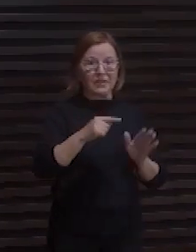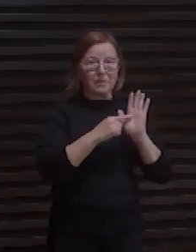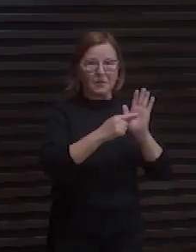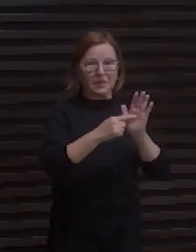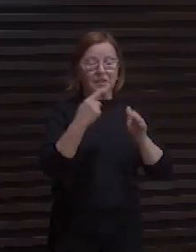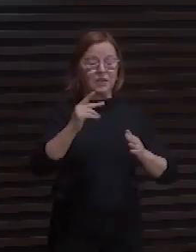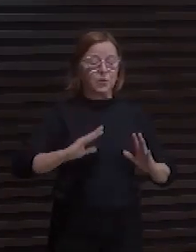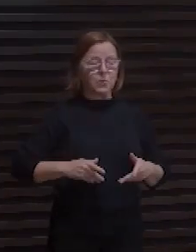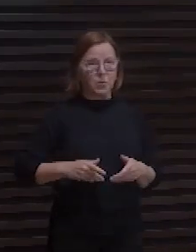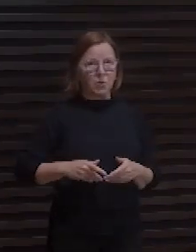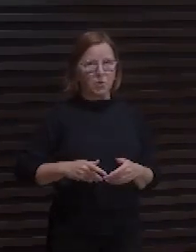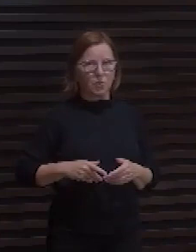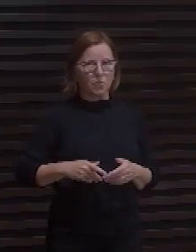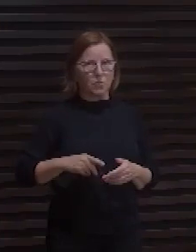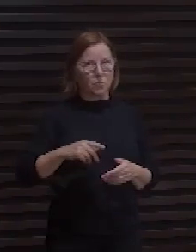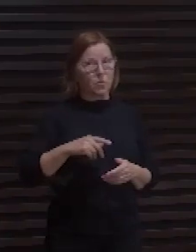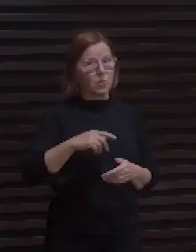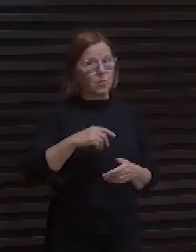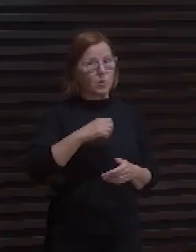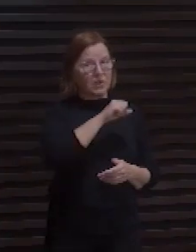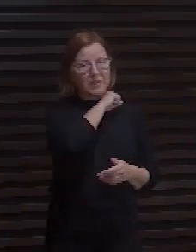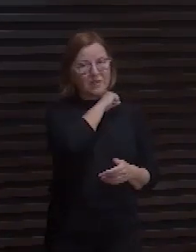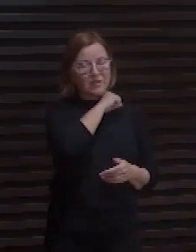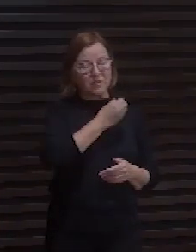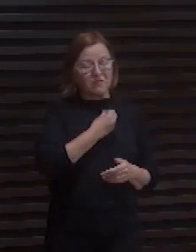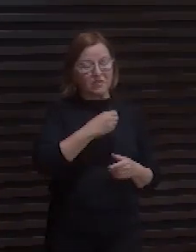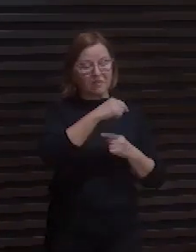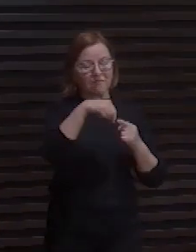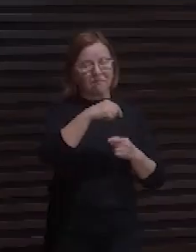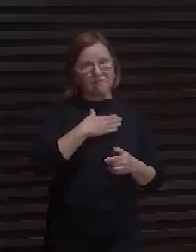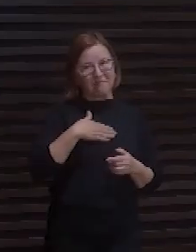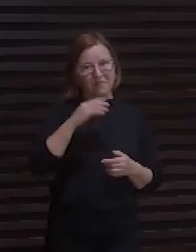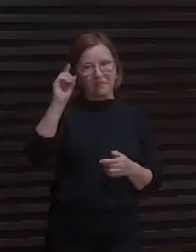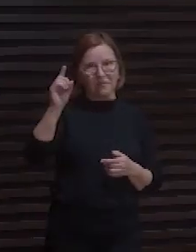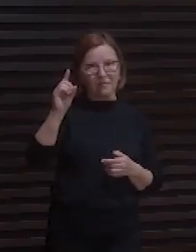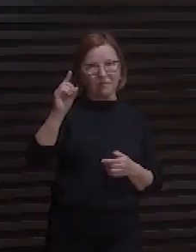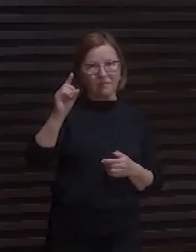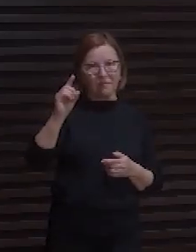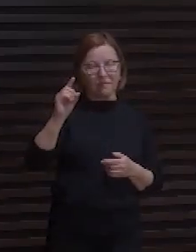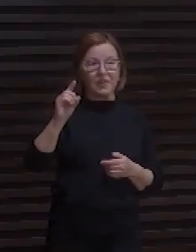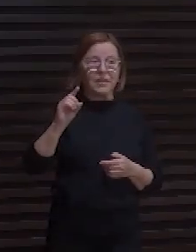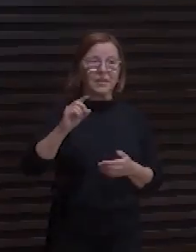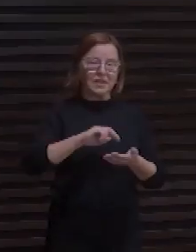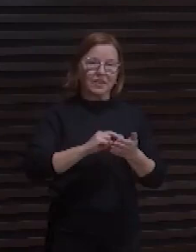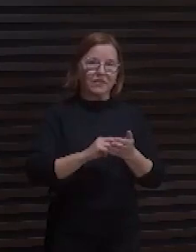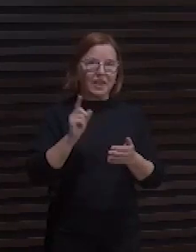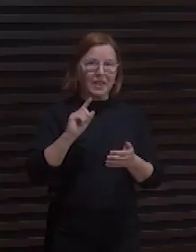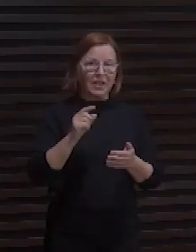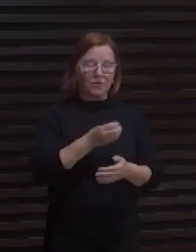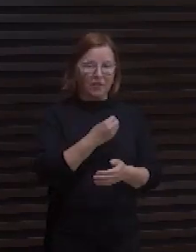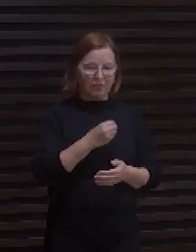vivo, santo e agradável a Deus? É o que está escrito aqui, não viver conforme os padrões deste mundo caído.